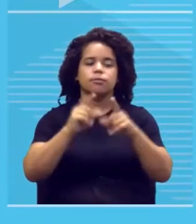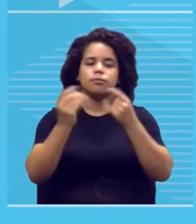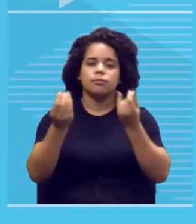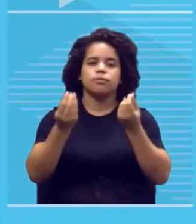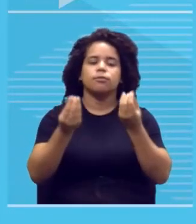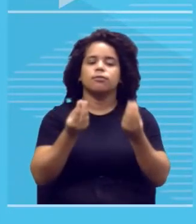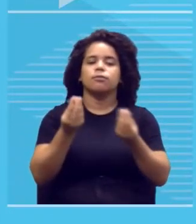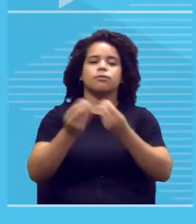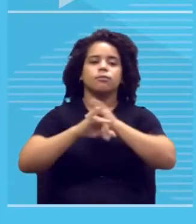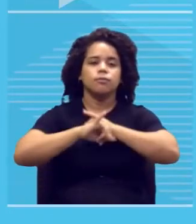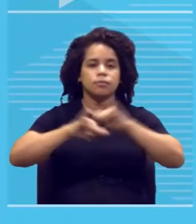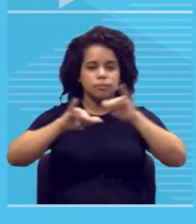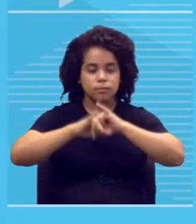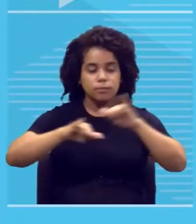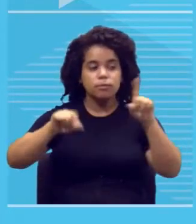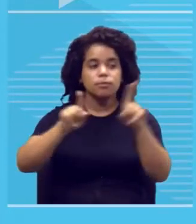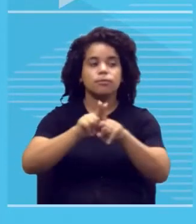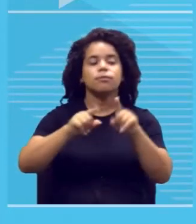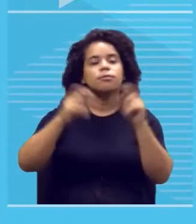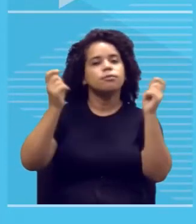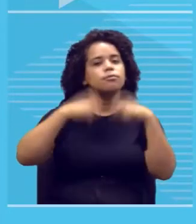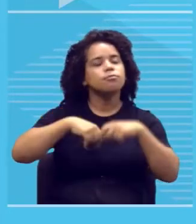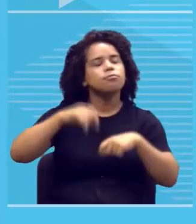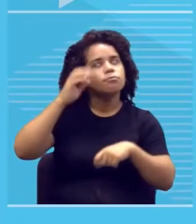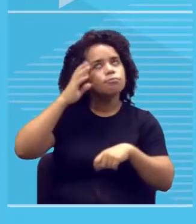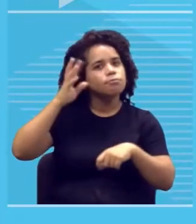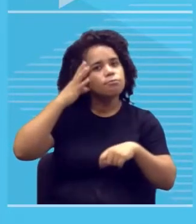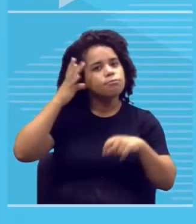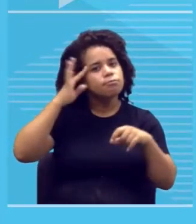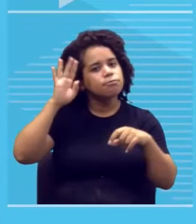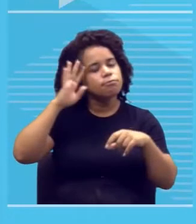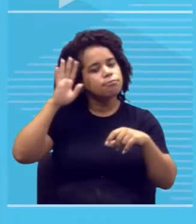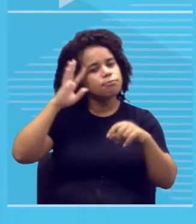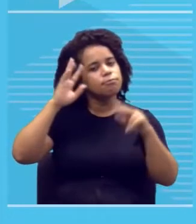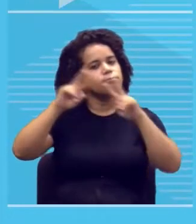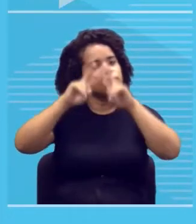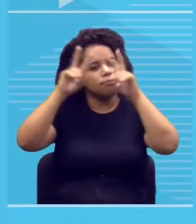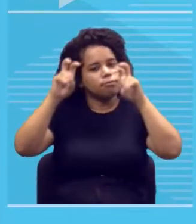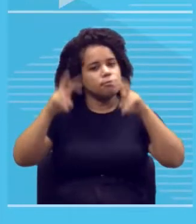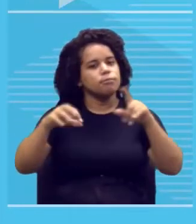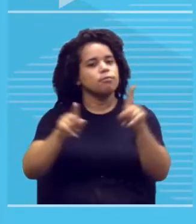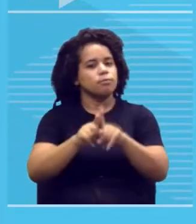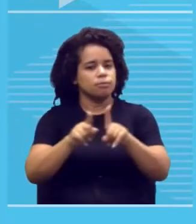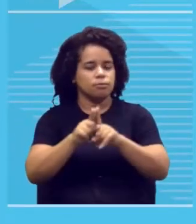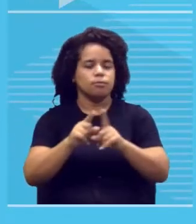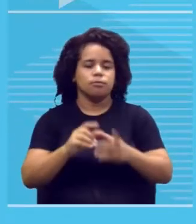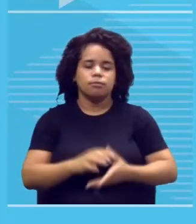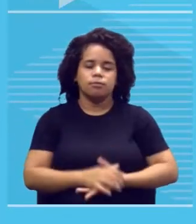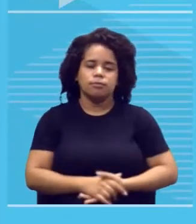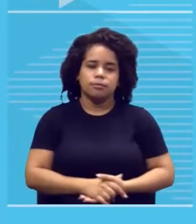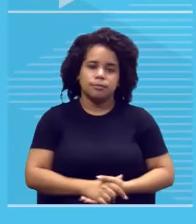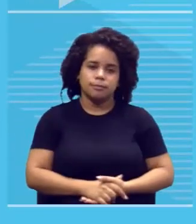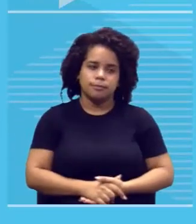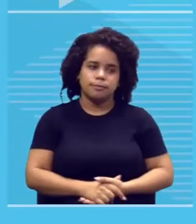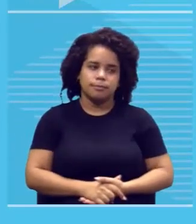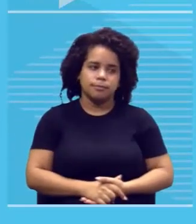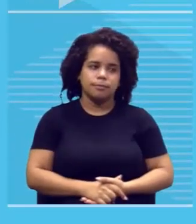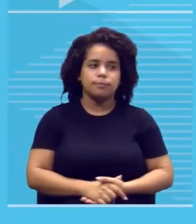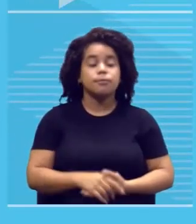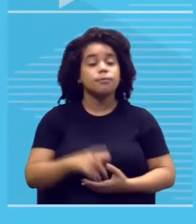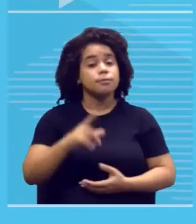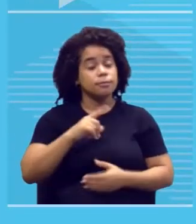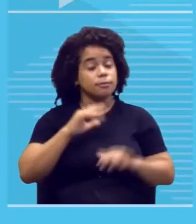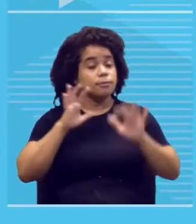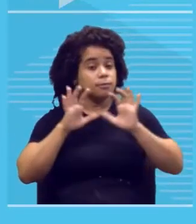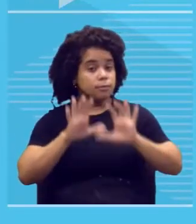a mensagem e criando reflexão o tempo inteiro através dessas mensagens com isso